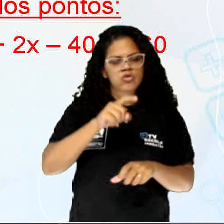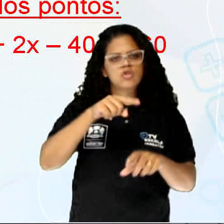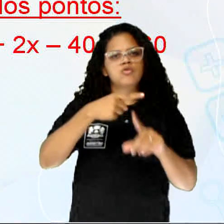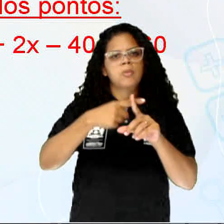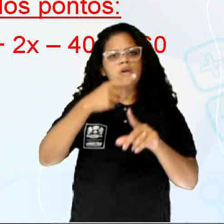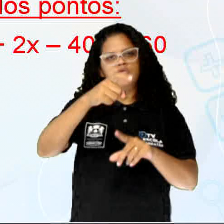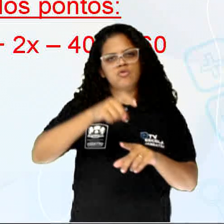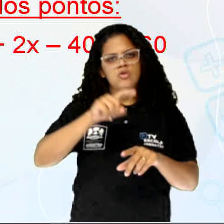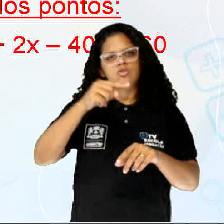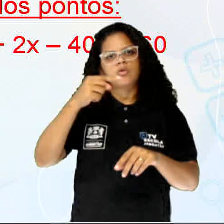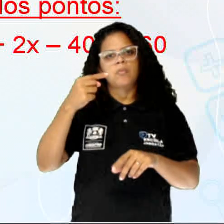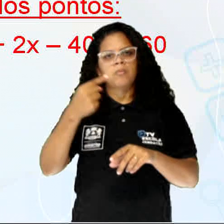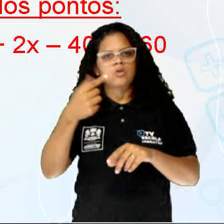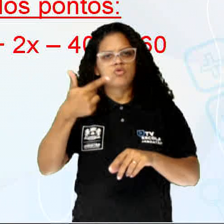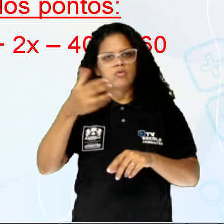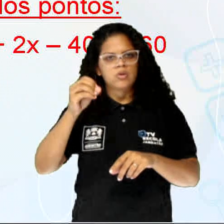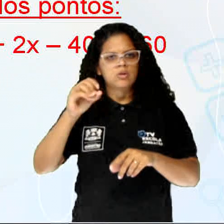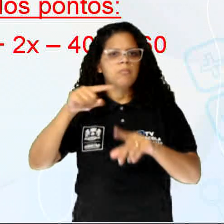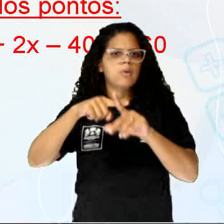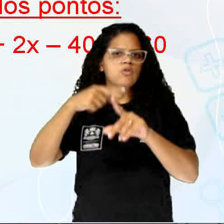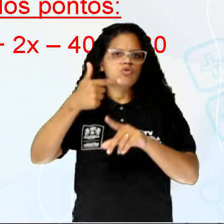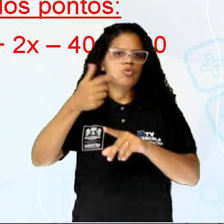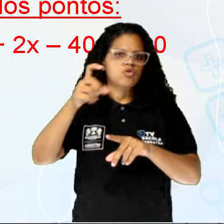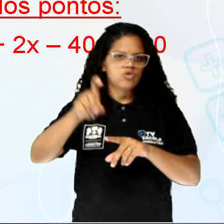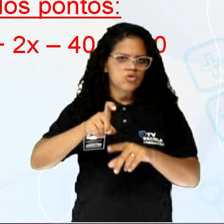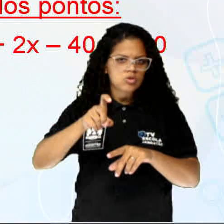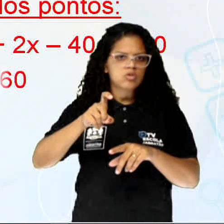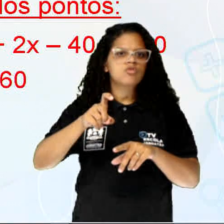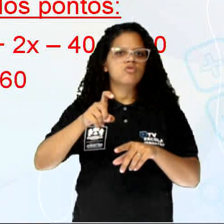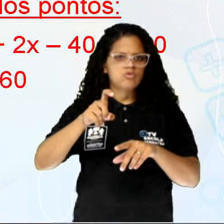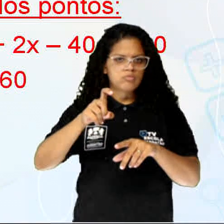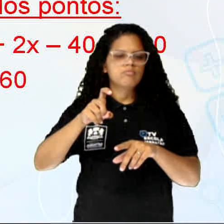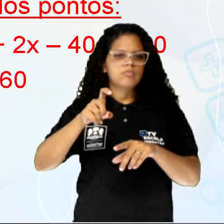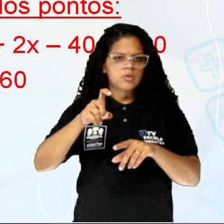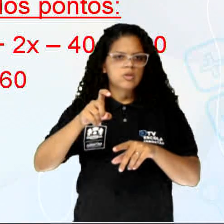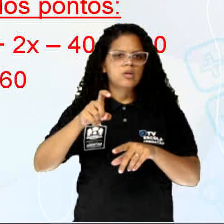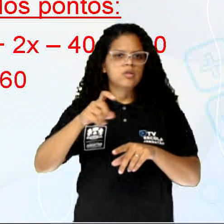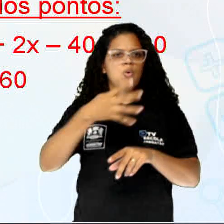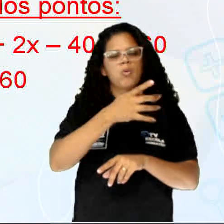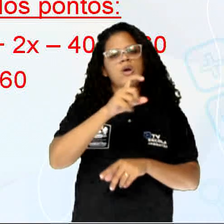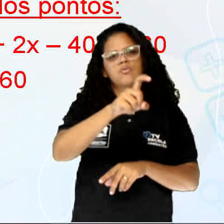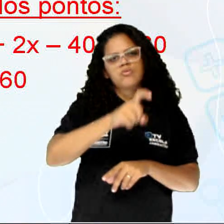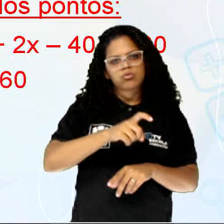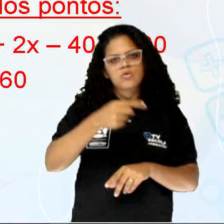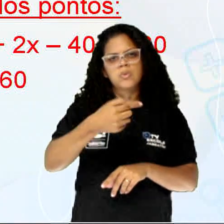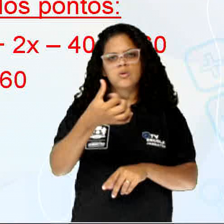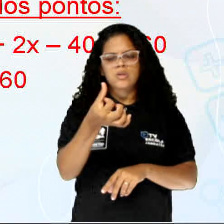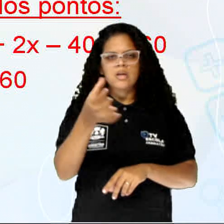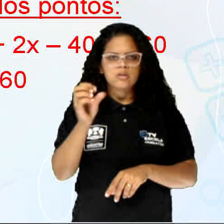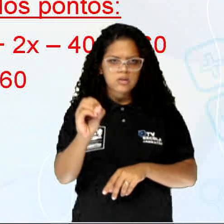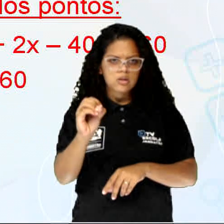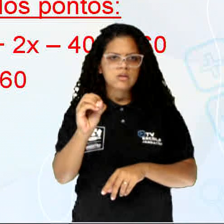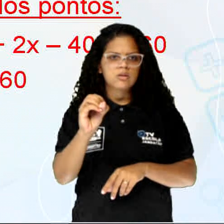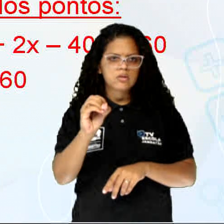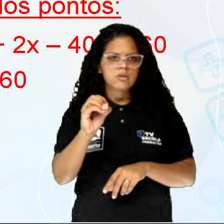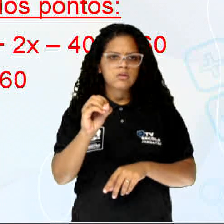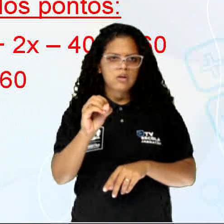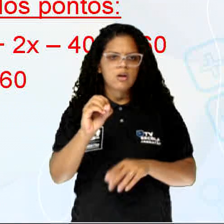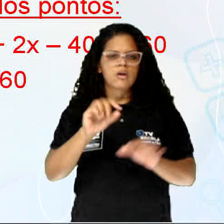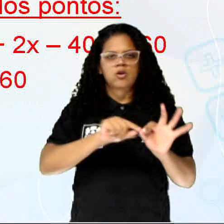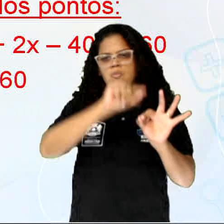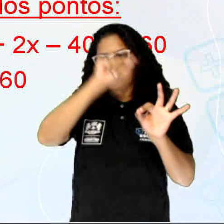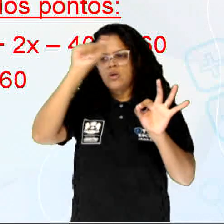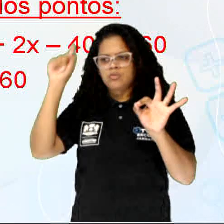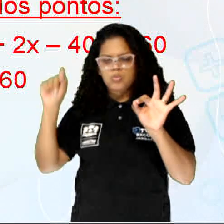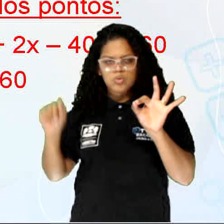eu tenho o quê? 4x. Menos 20 com menos 40 é menos 60. Esse menos 60 eu passo para o outro